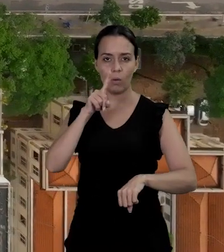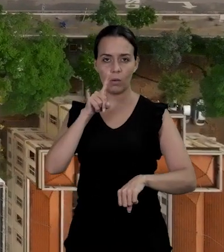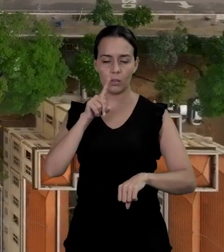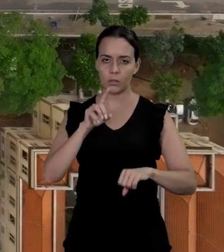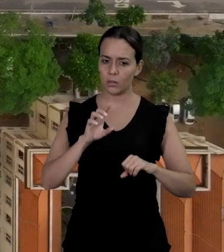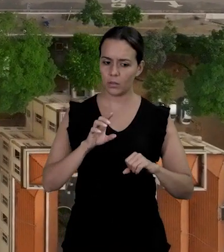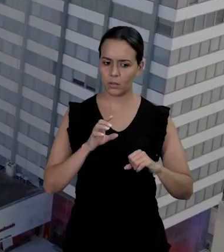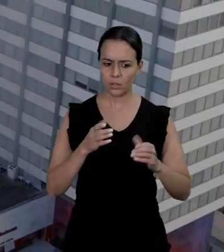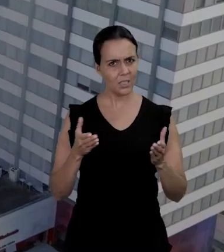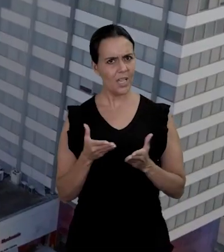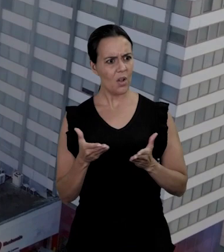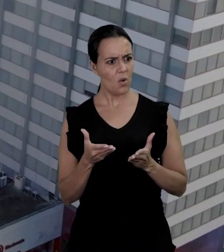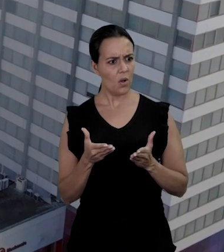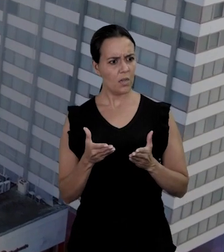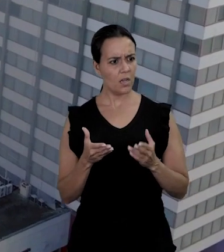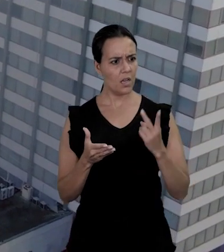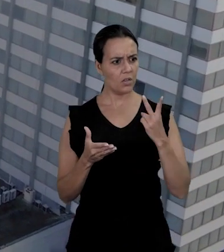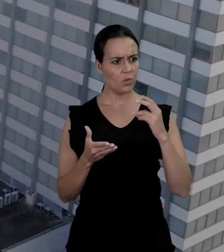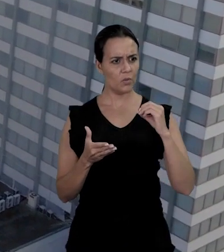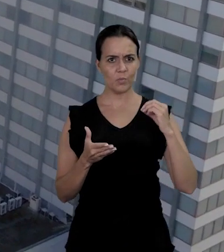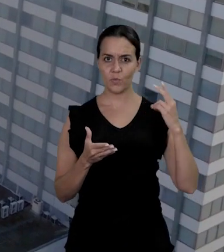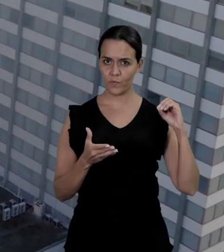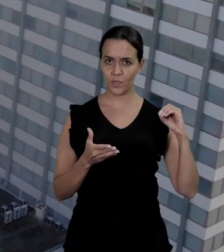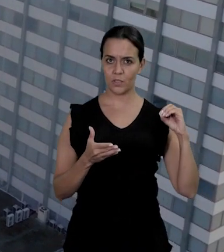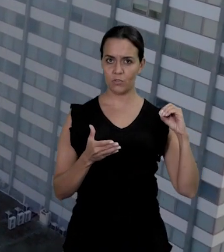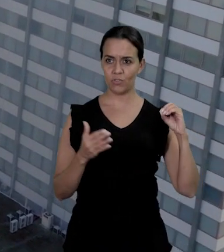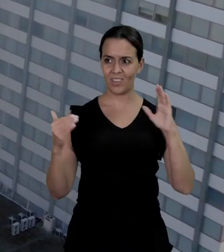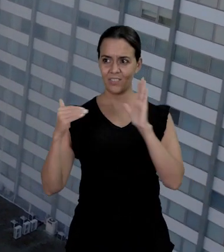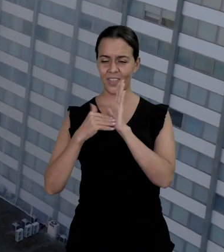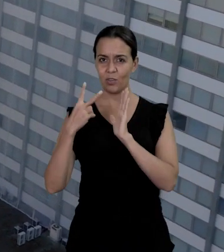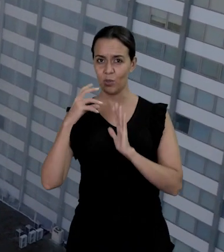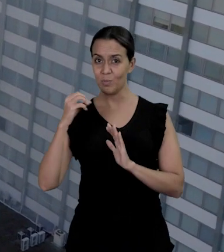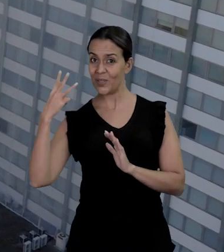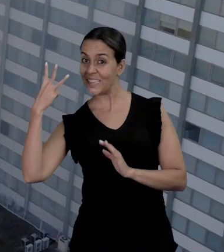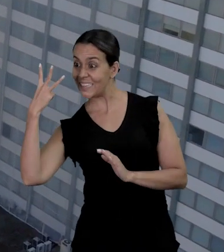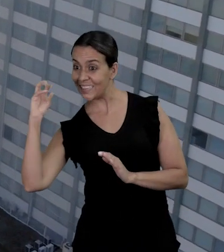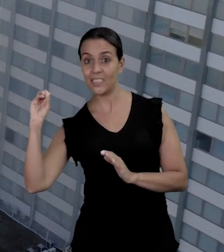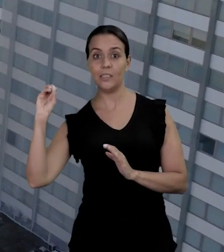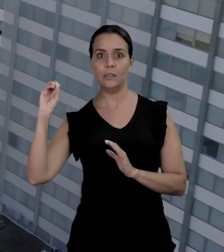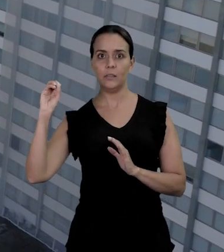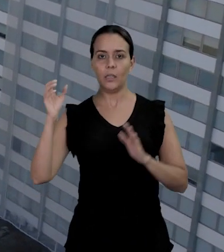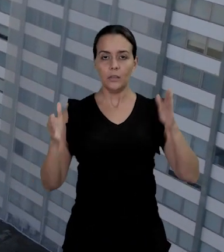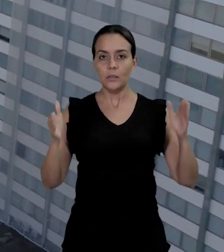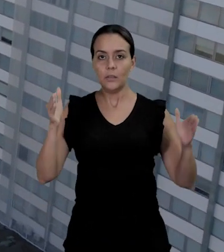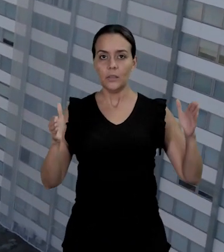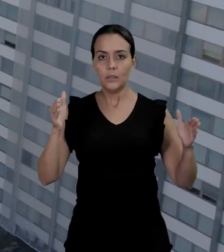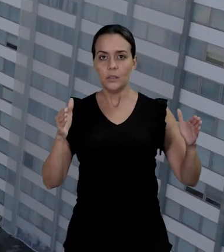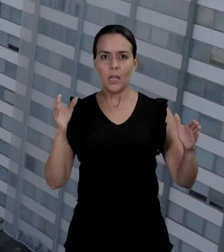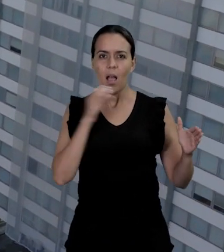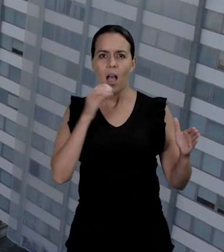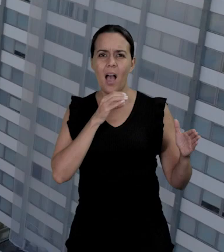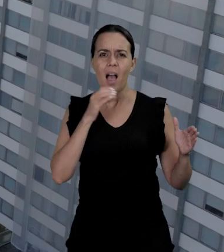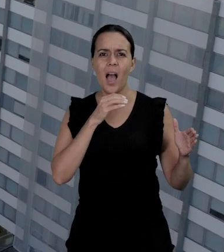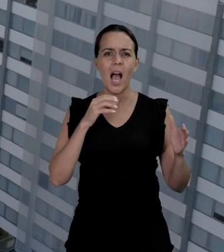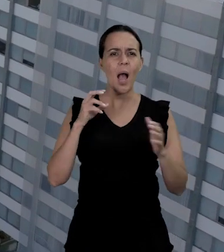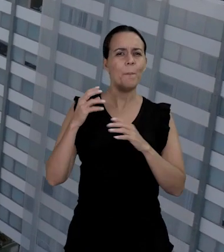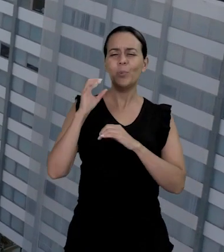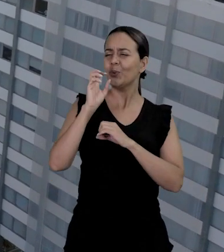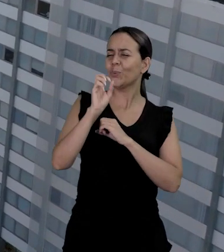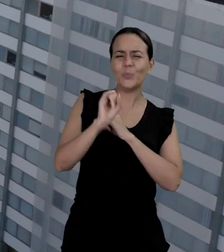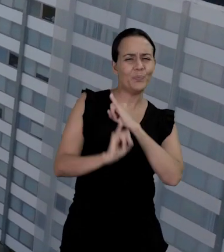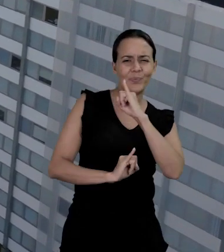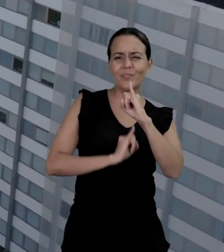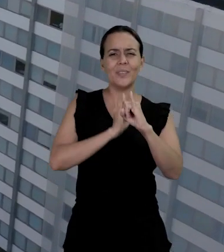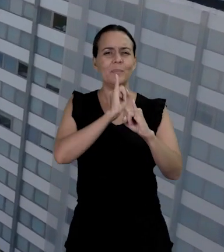muitas tecnologias, internet das coisas, inteligência artificial, big data, robótica, tem muita tecnologia que tem o potencial de